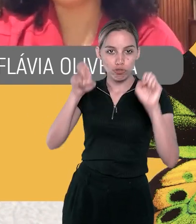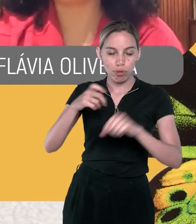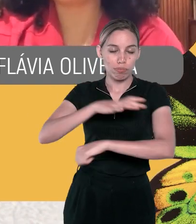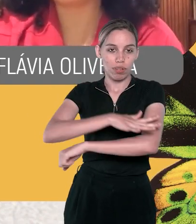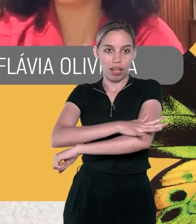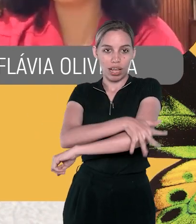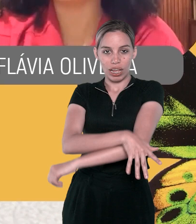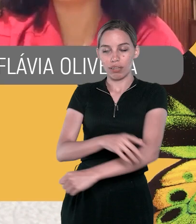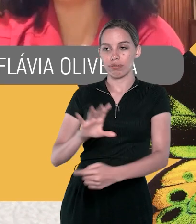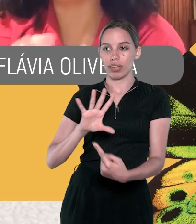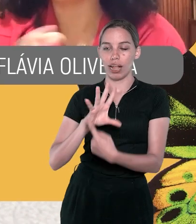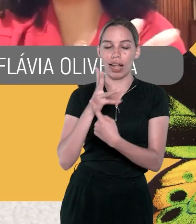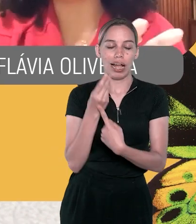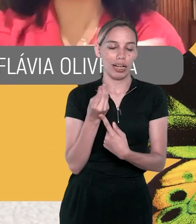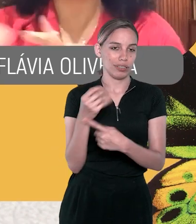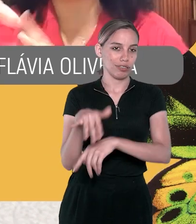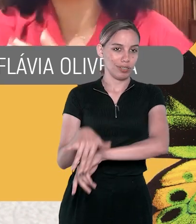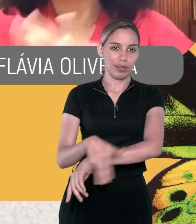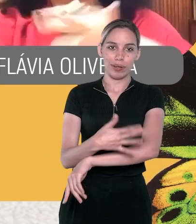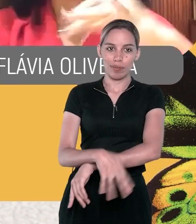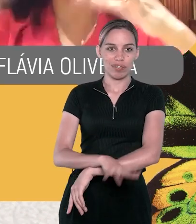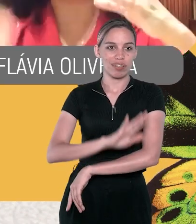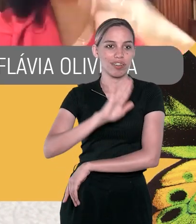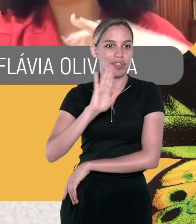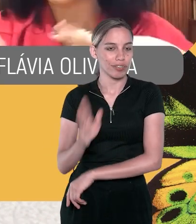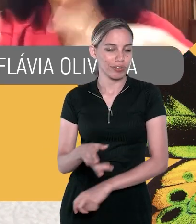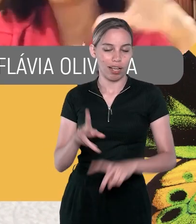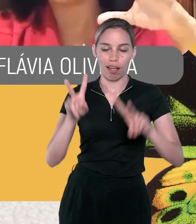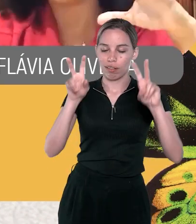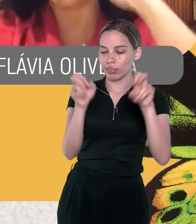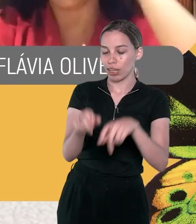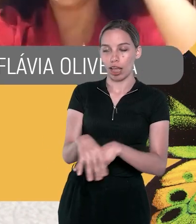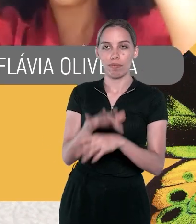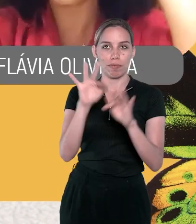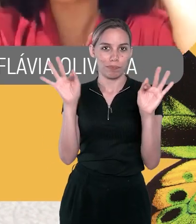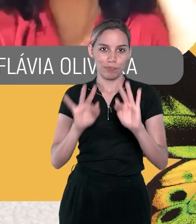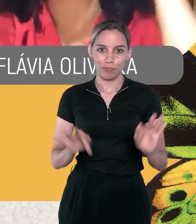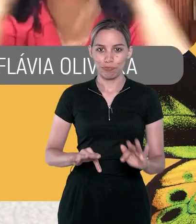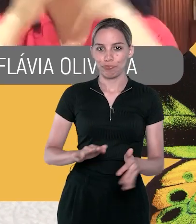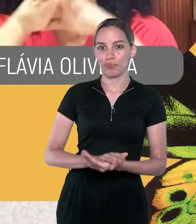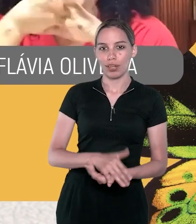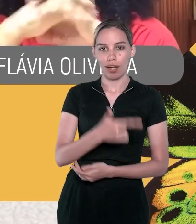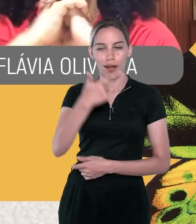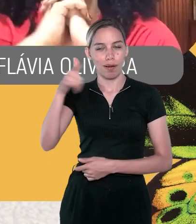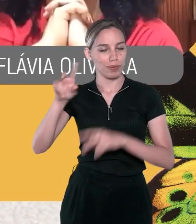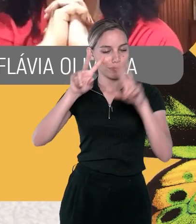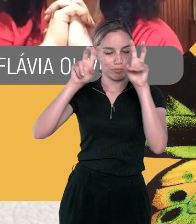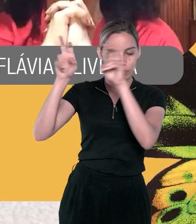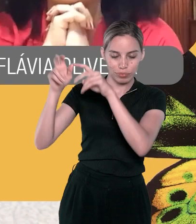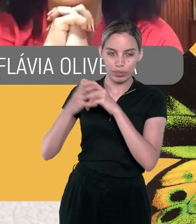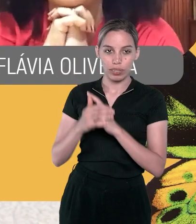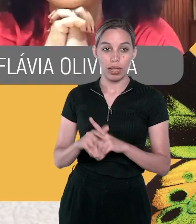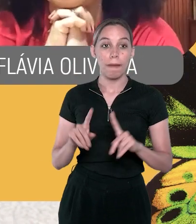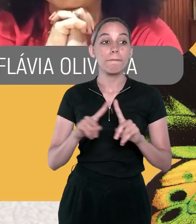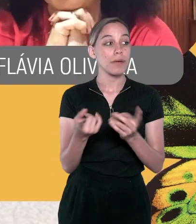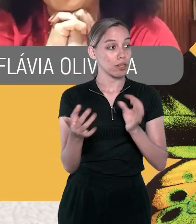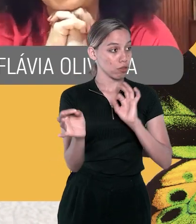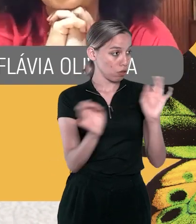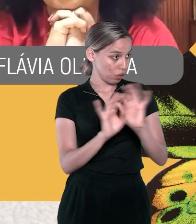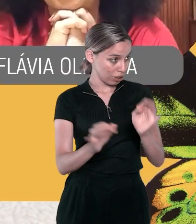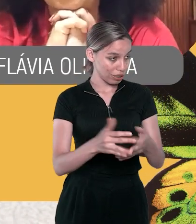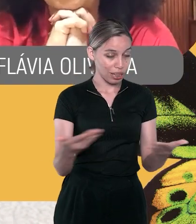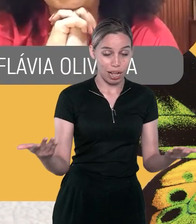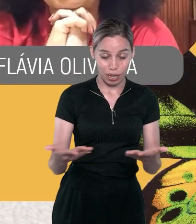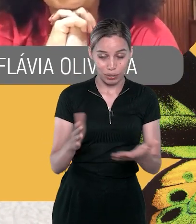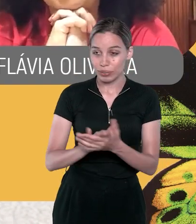racismo, arte de rua e tal, já está virando um papo sobre Pois é. cidade e outros Exatamente. temas. Mas bota a ordem na casa aí, Pois Afonso. é,